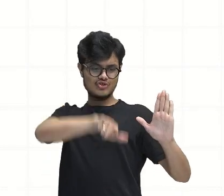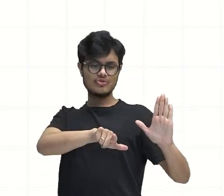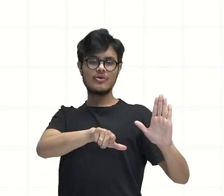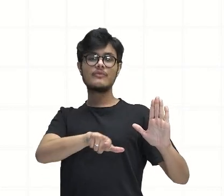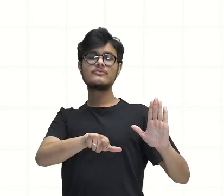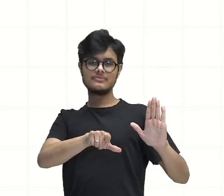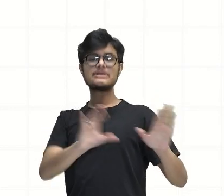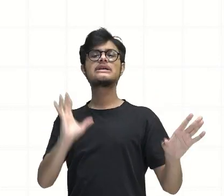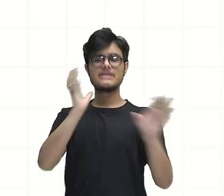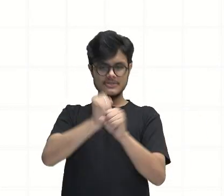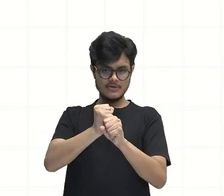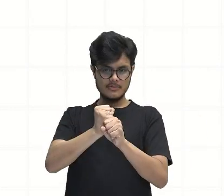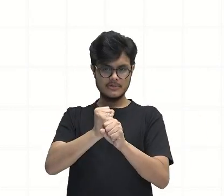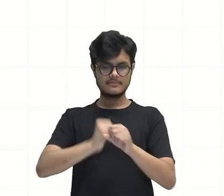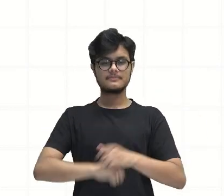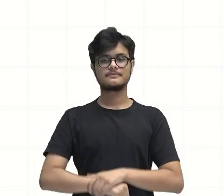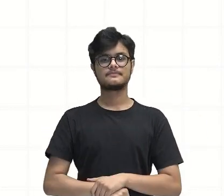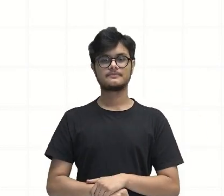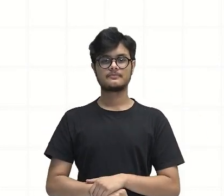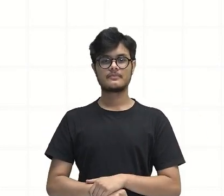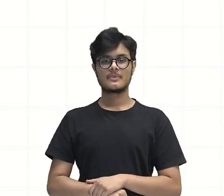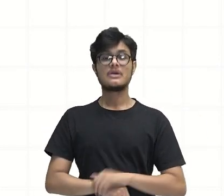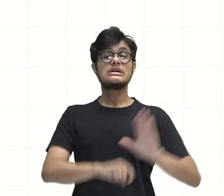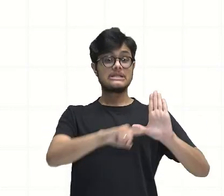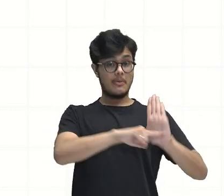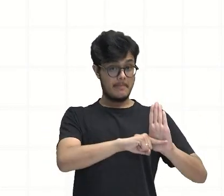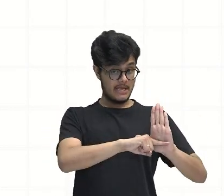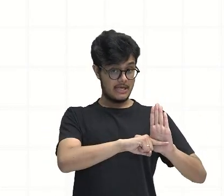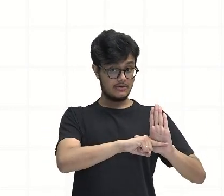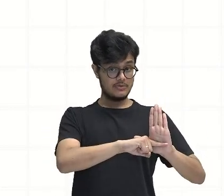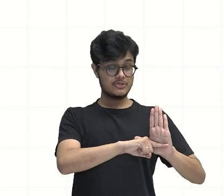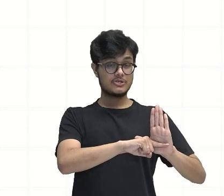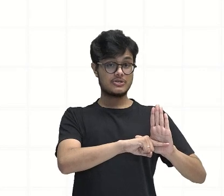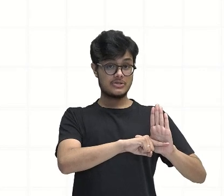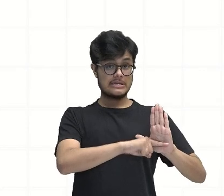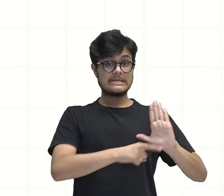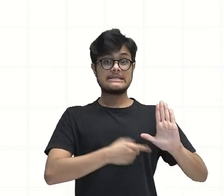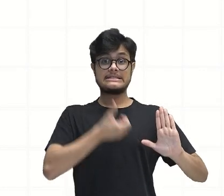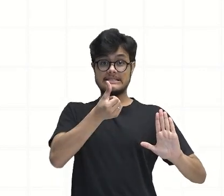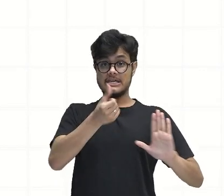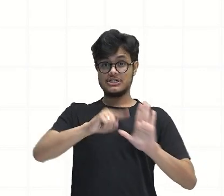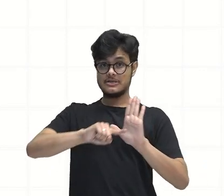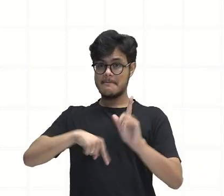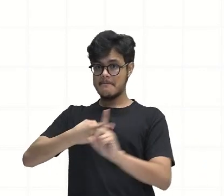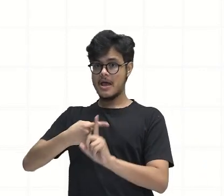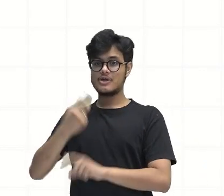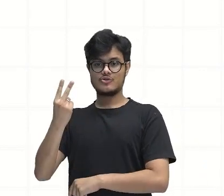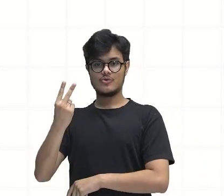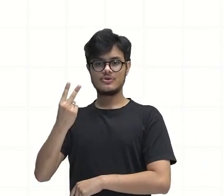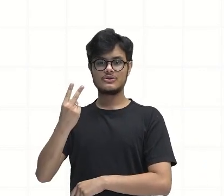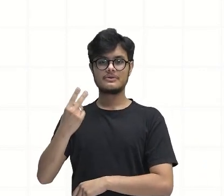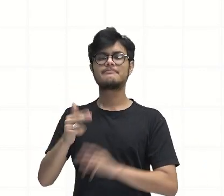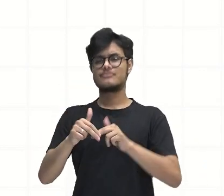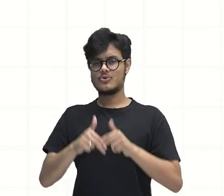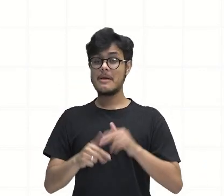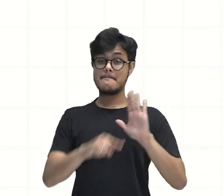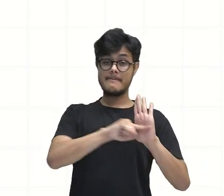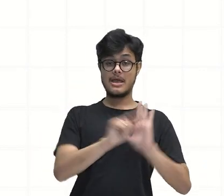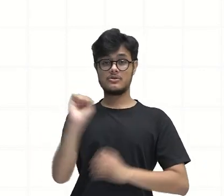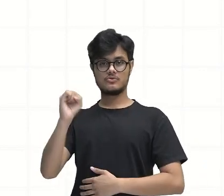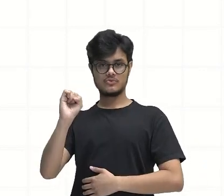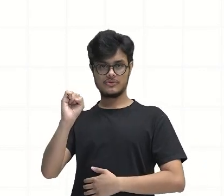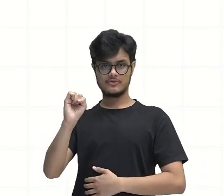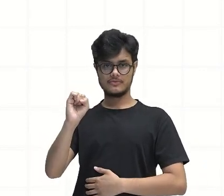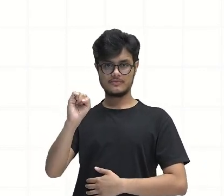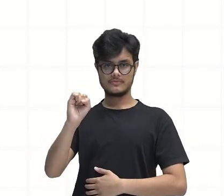somo os valores absolutos. Então, vai ser menos 6 mais 2, 8. Então, por isso aqui, a soma vai